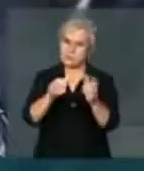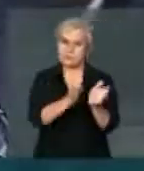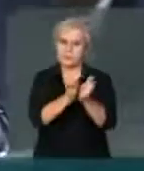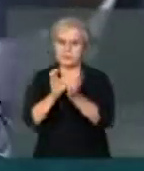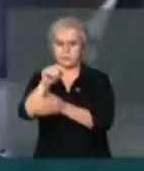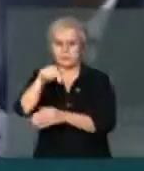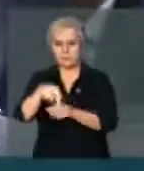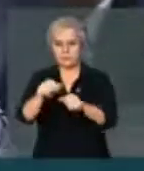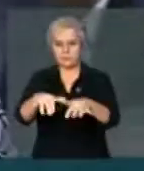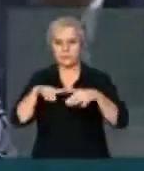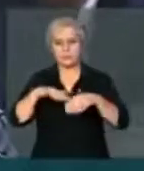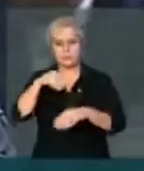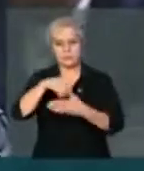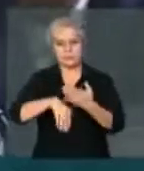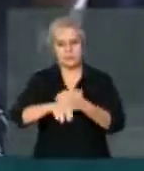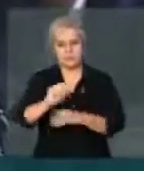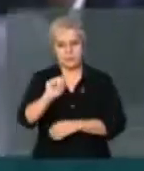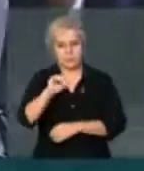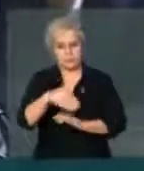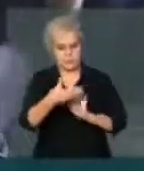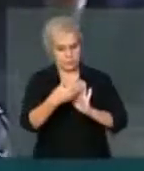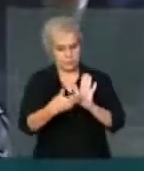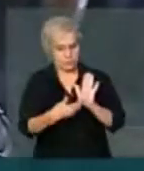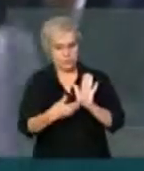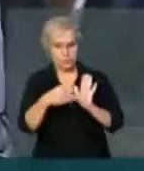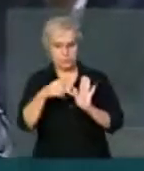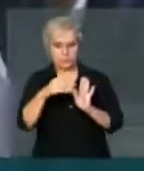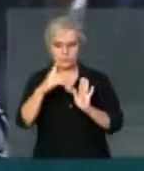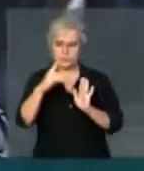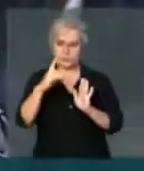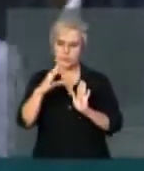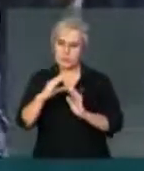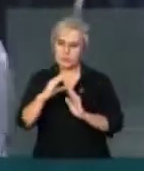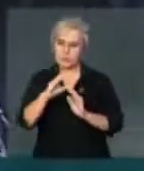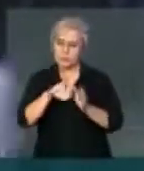aqui em plenário, votando por esse PDC, em favor